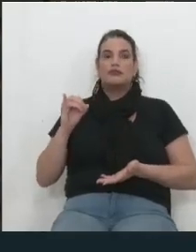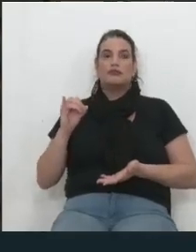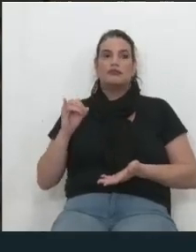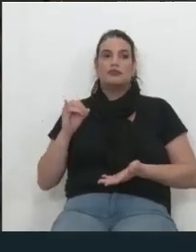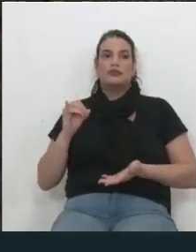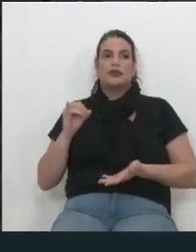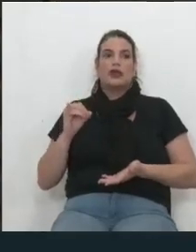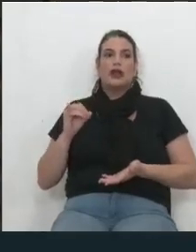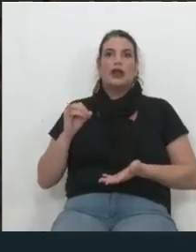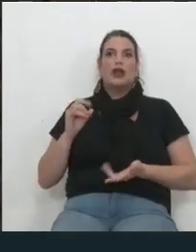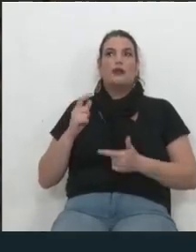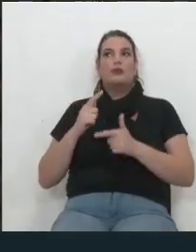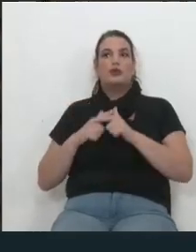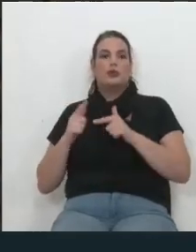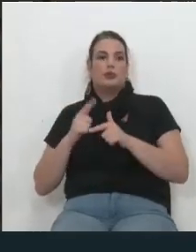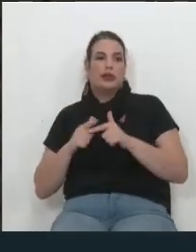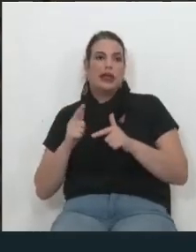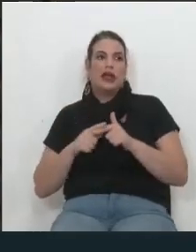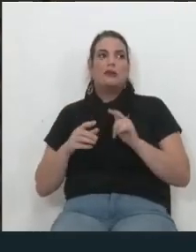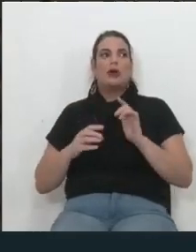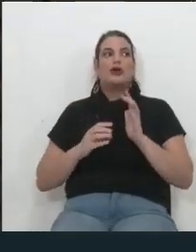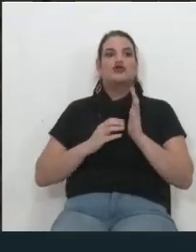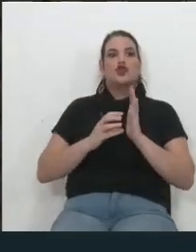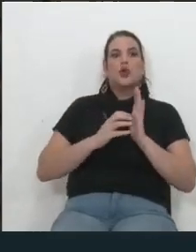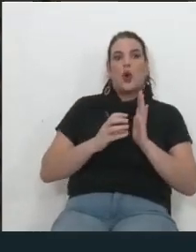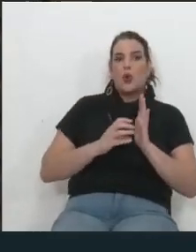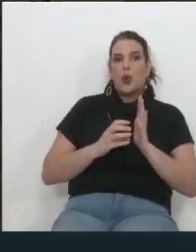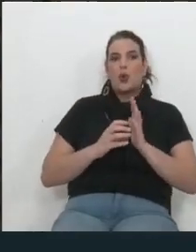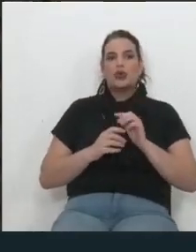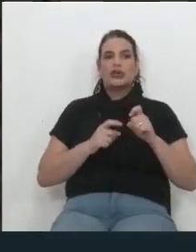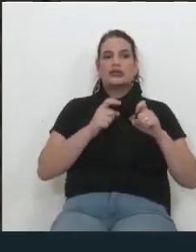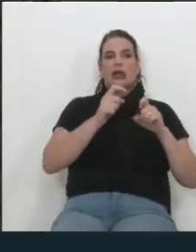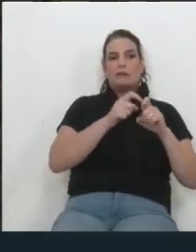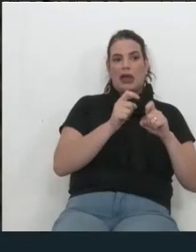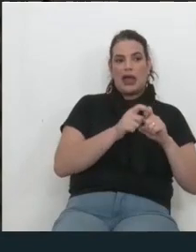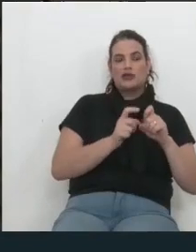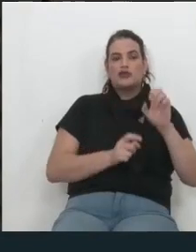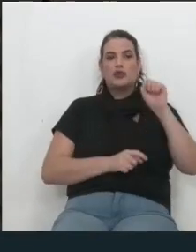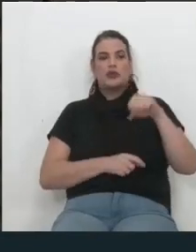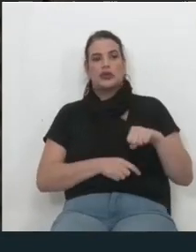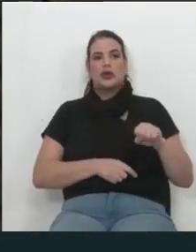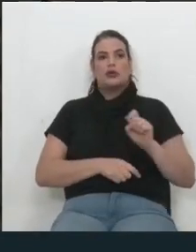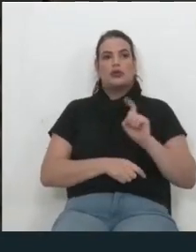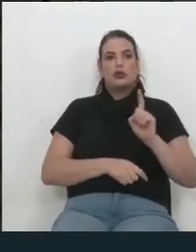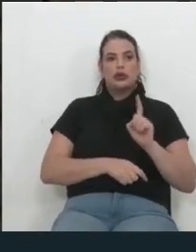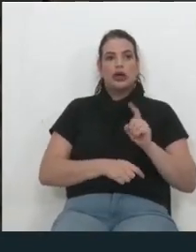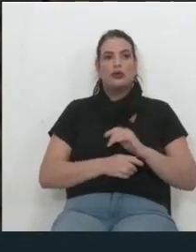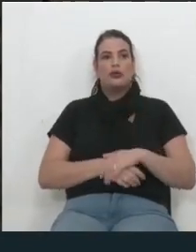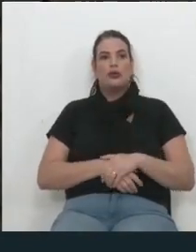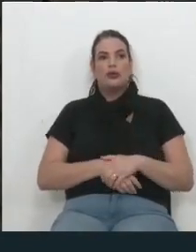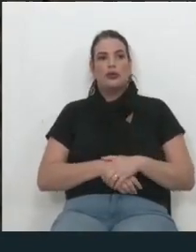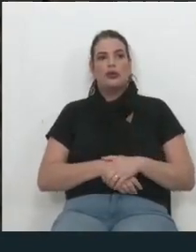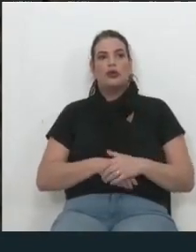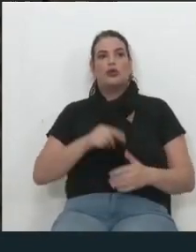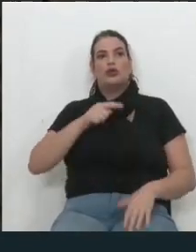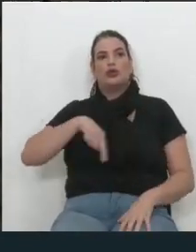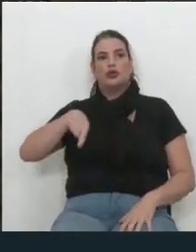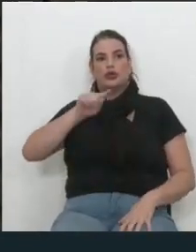é problema de concurso ou não. O que nós precisamos é